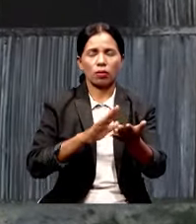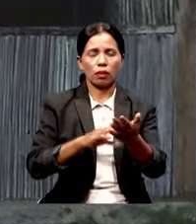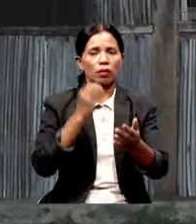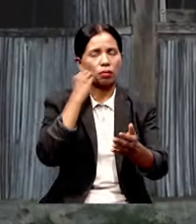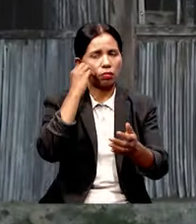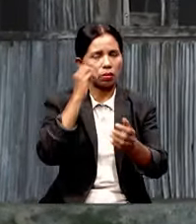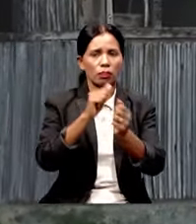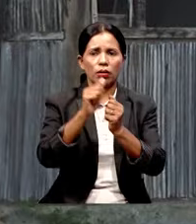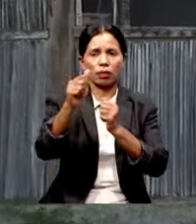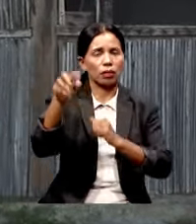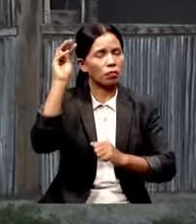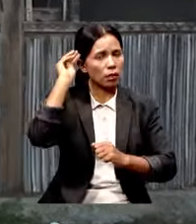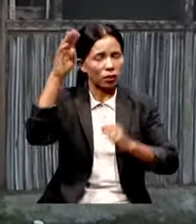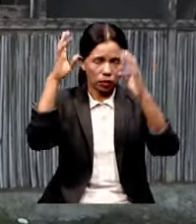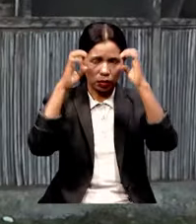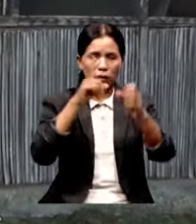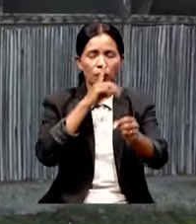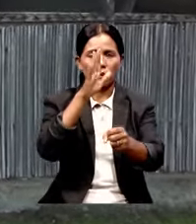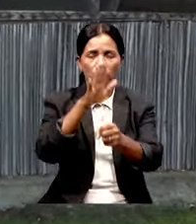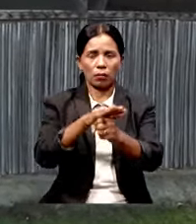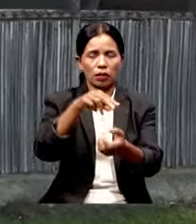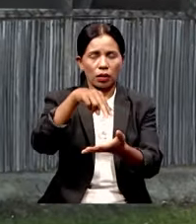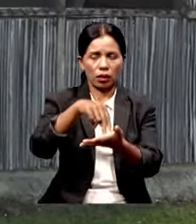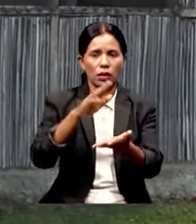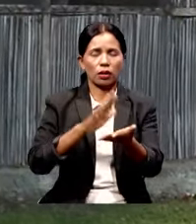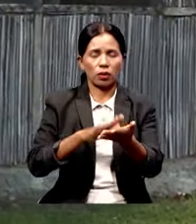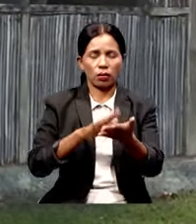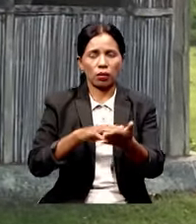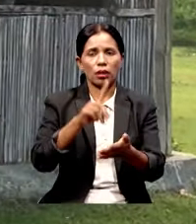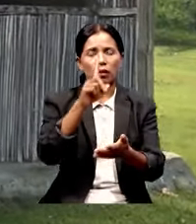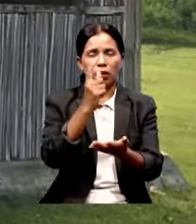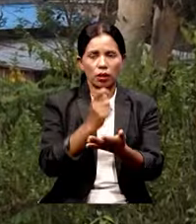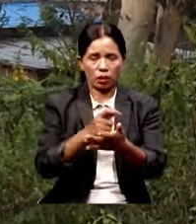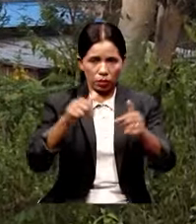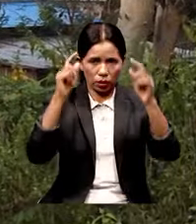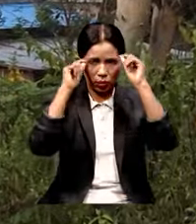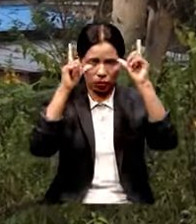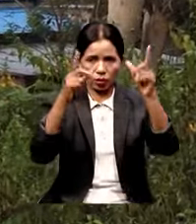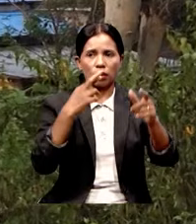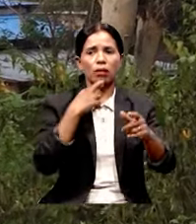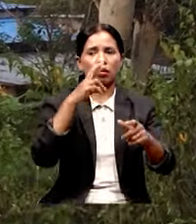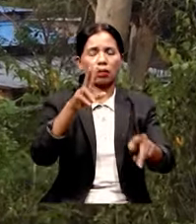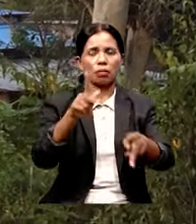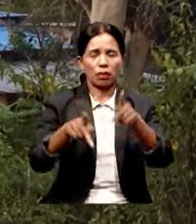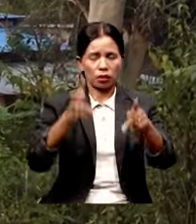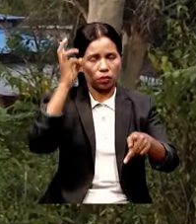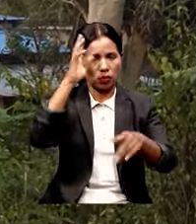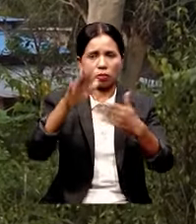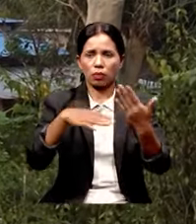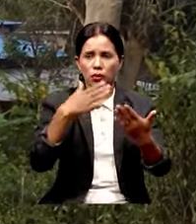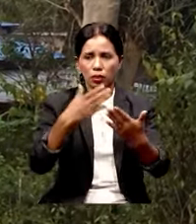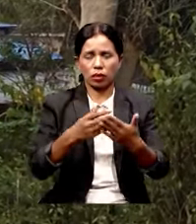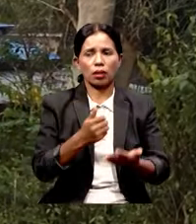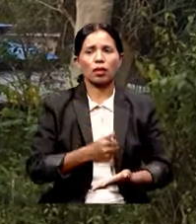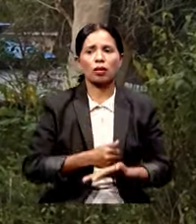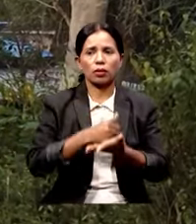Também a ministra da Educação promete se a escola Rihun Ideresin e o território Larang onde responde ao povo na preocupação no